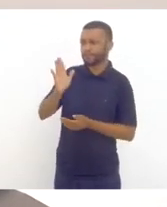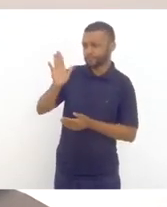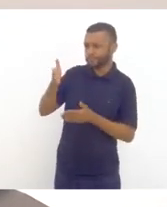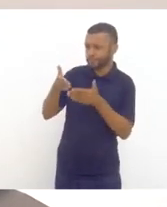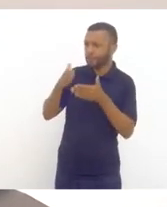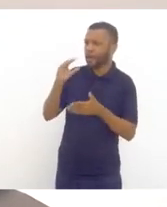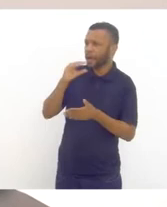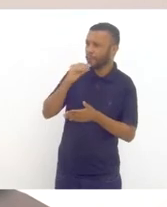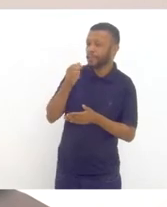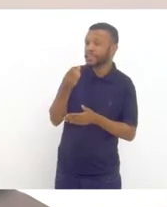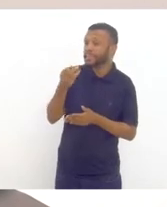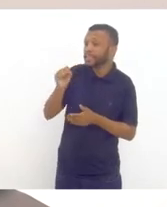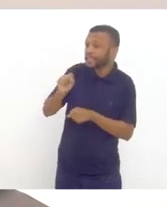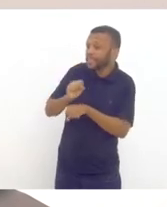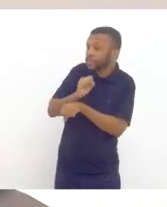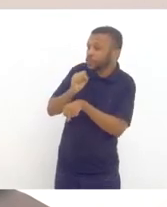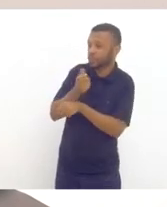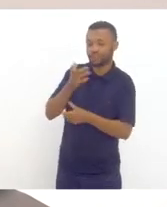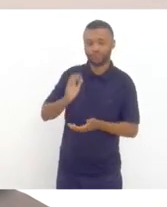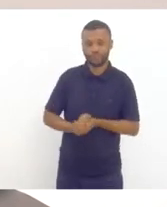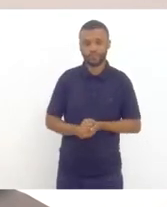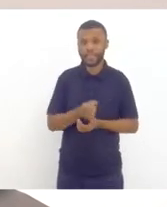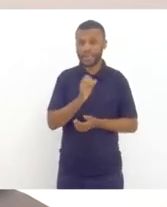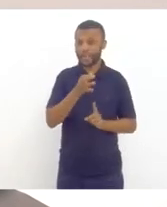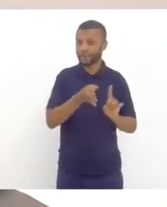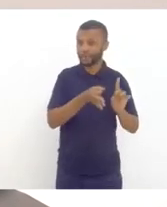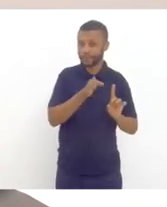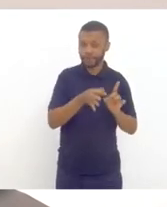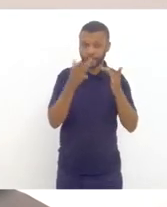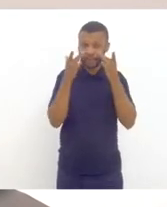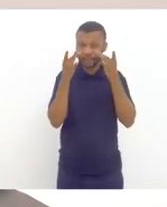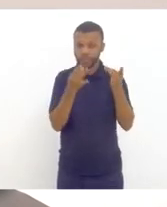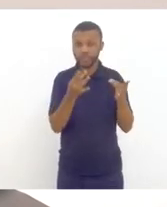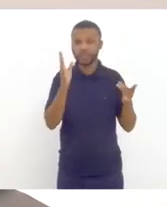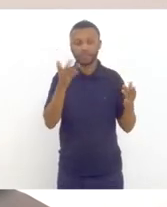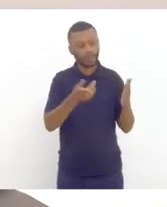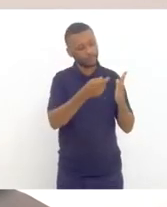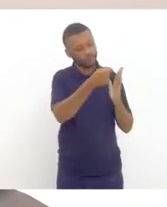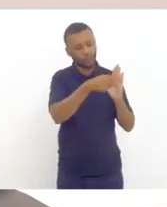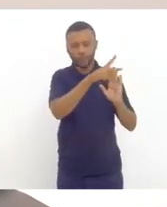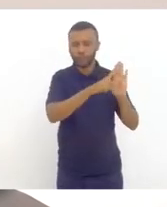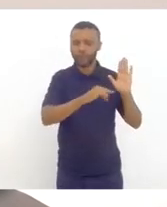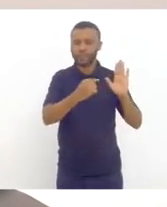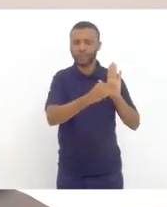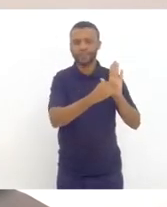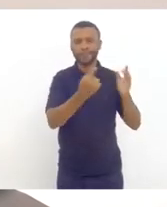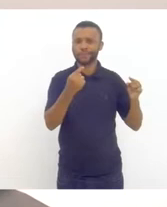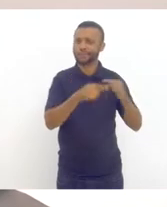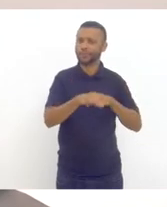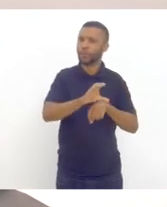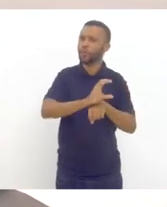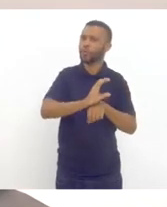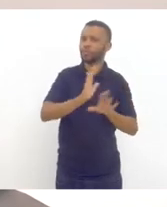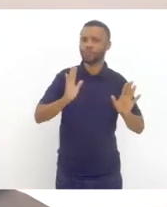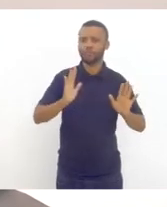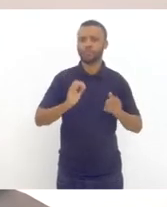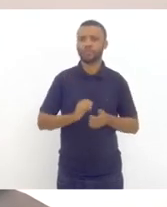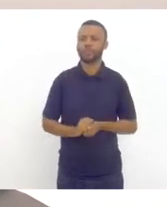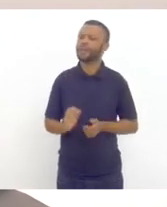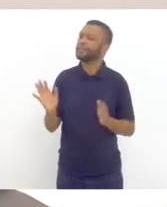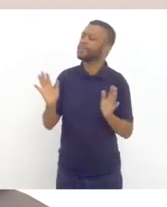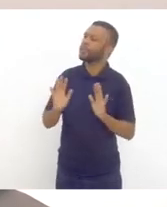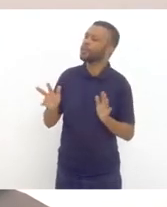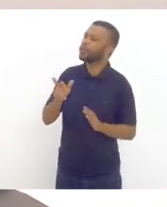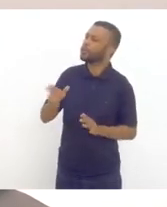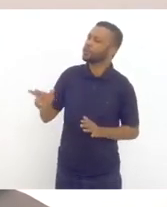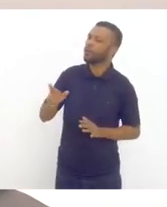assim, se a procuradora fosse mais atenta, já teria observado a inconstitucionalidade da matéria. Porque não pode ser 30 segundos. Não. Claro. Não.